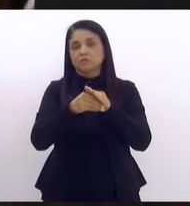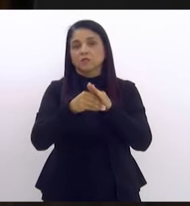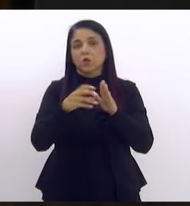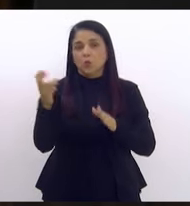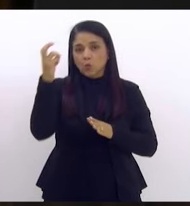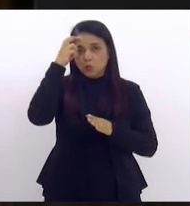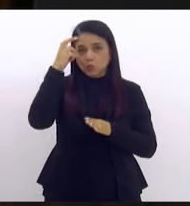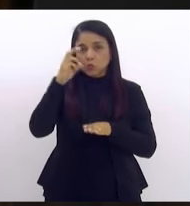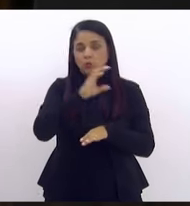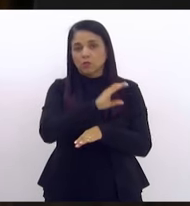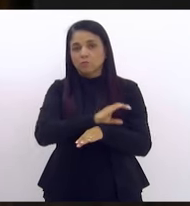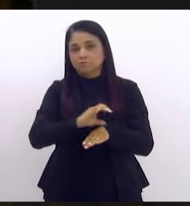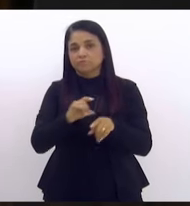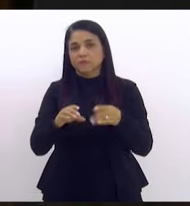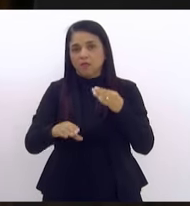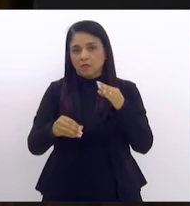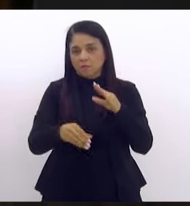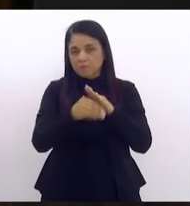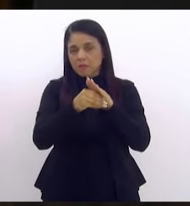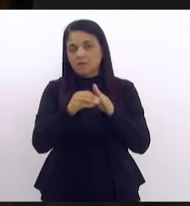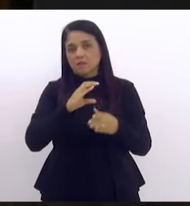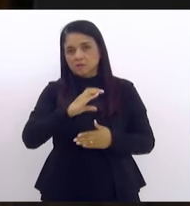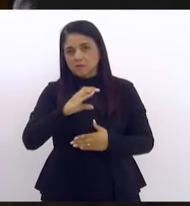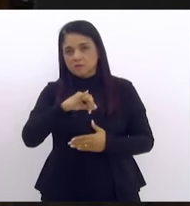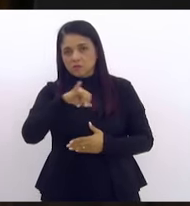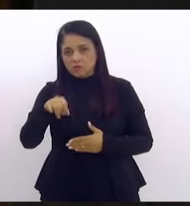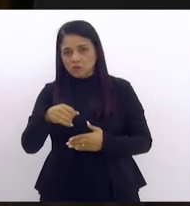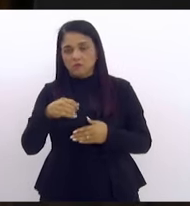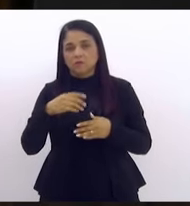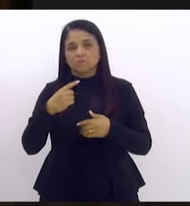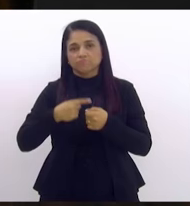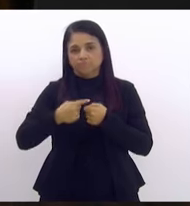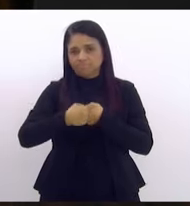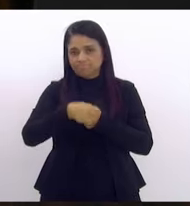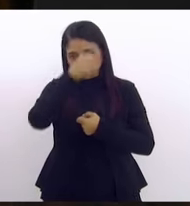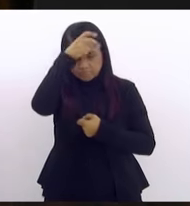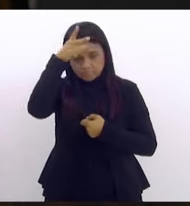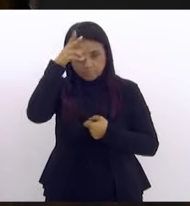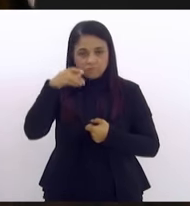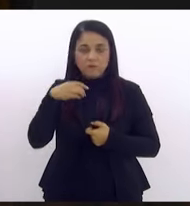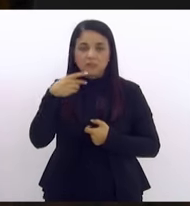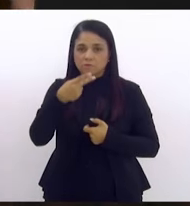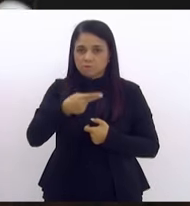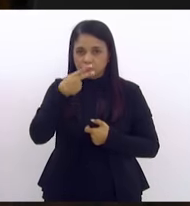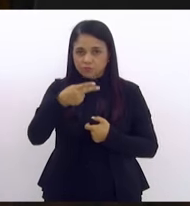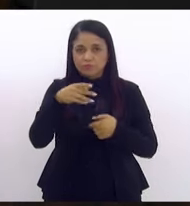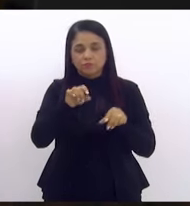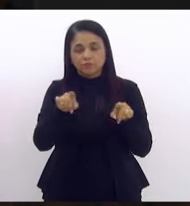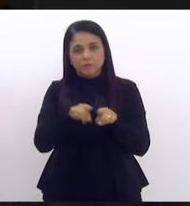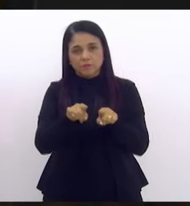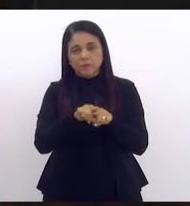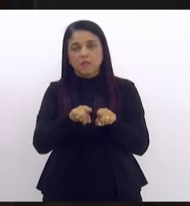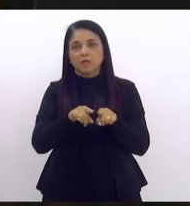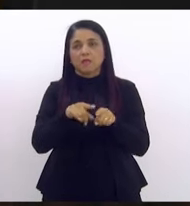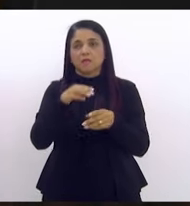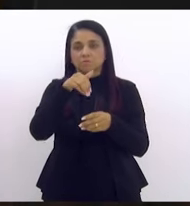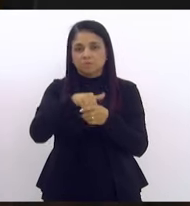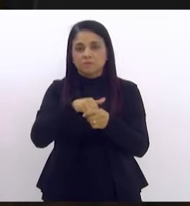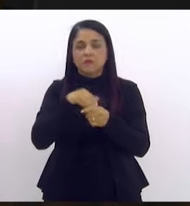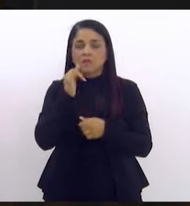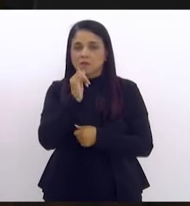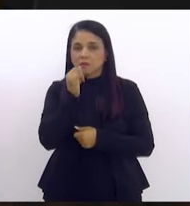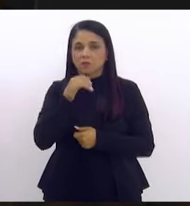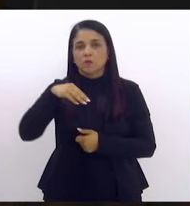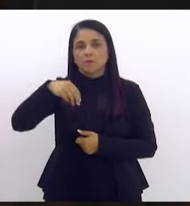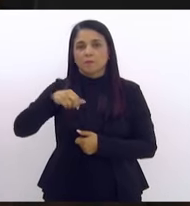Cultura, favorável com as emendas da CCJ, e de Assuntos Municipais e Desenvolvimento Regional, favorável. Relatores, deputados Márcio Pacheco,